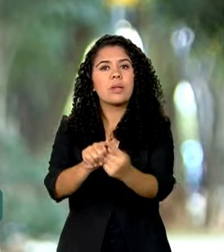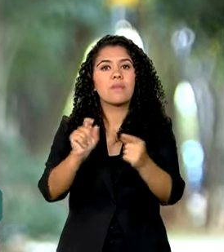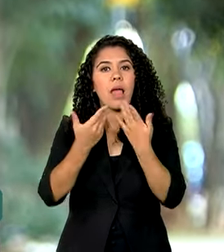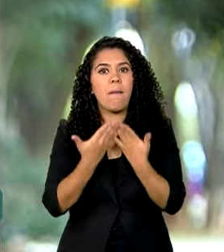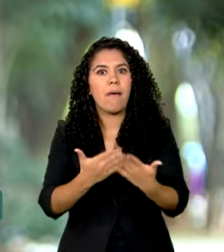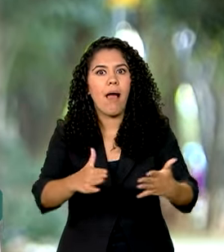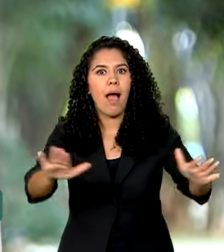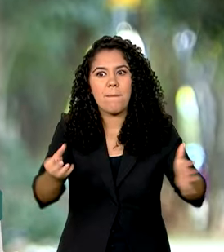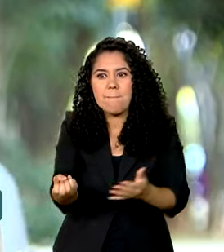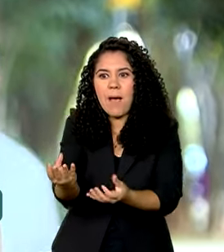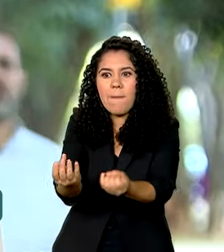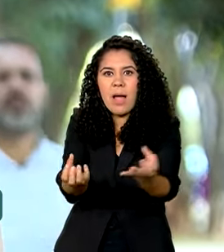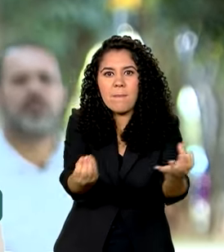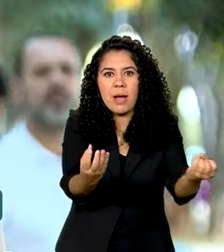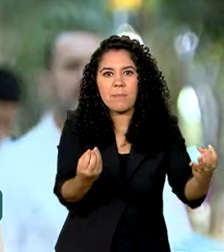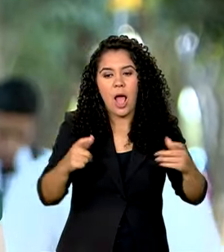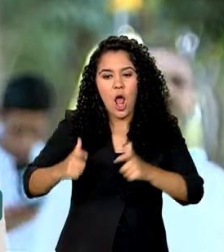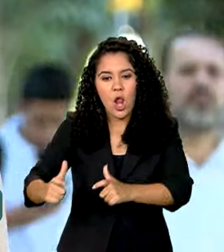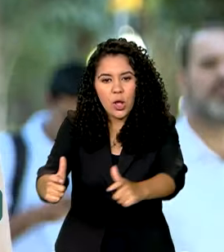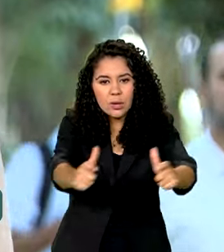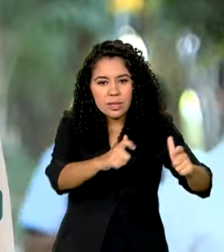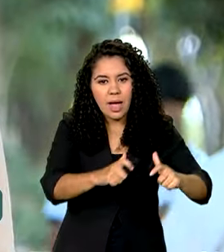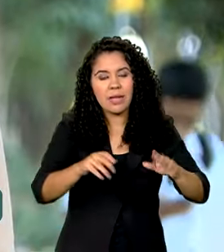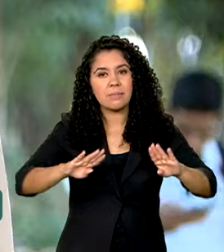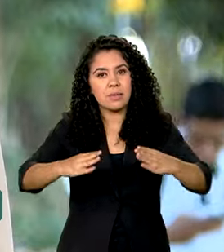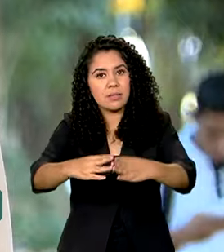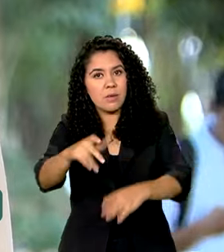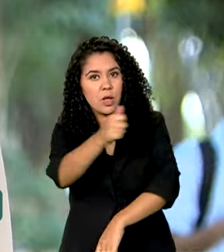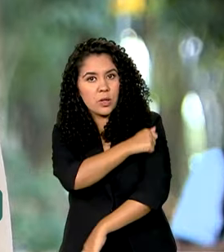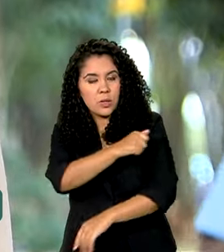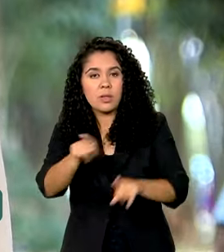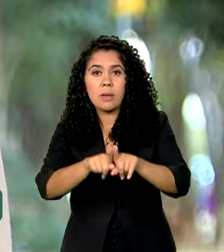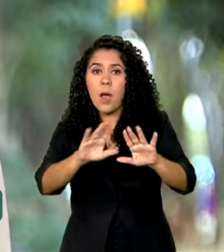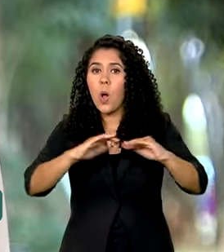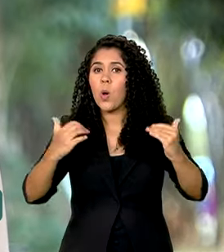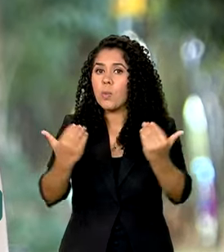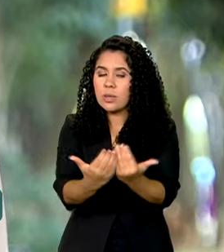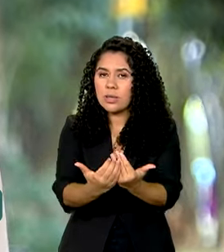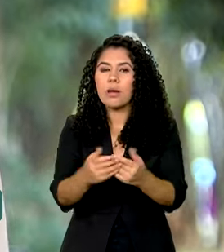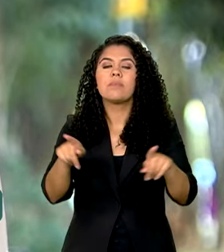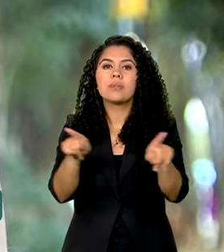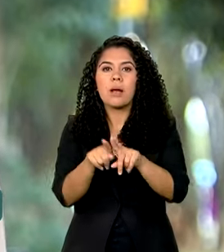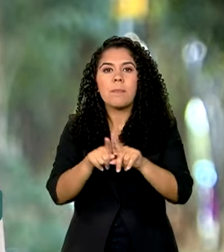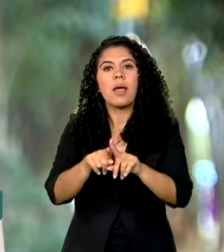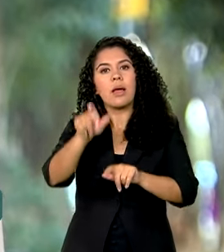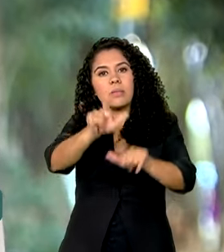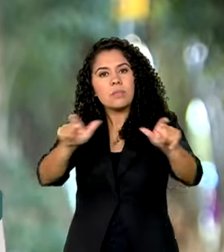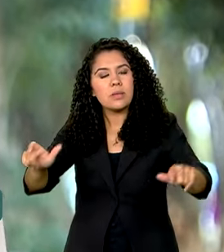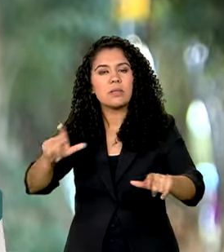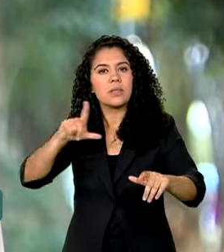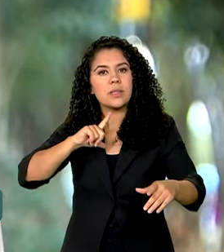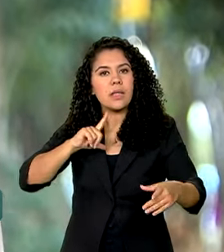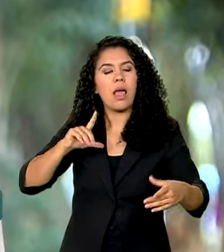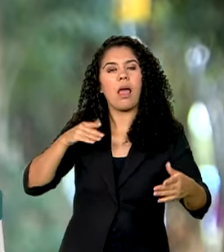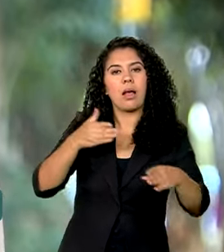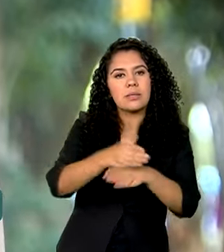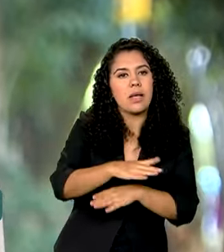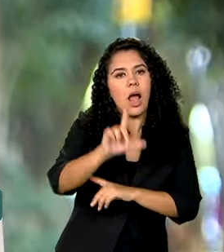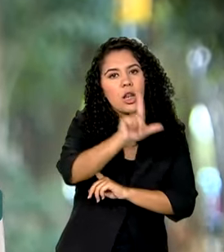espaços para estudantes e comunidade, além de aumentar o contato da população com a literatura